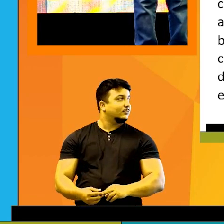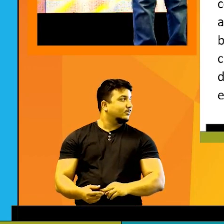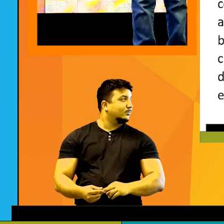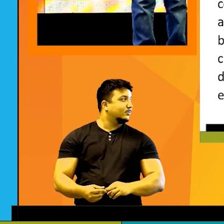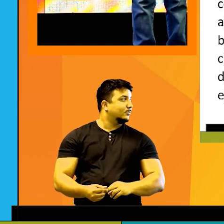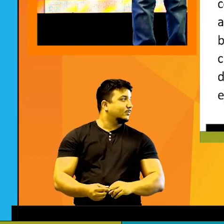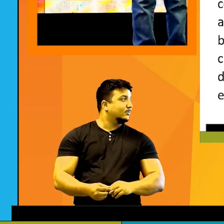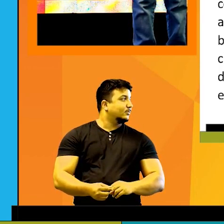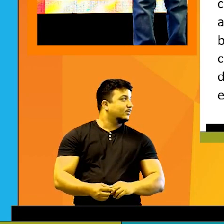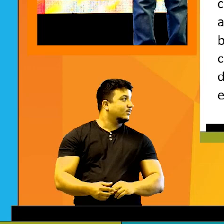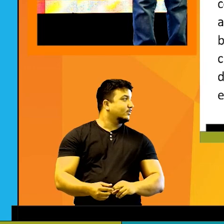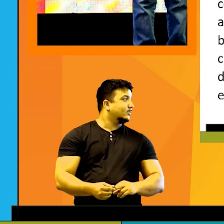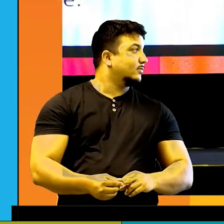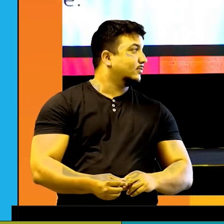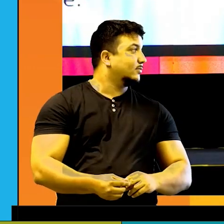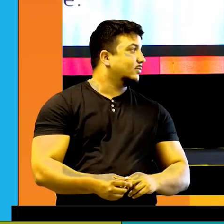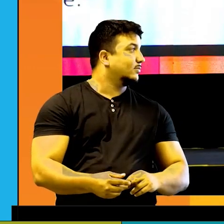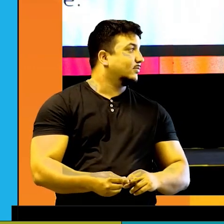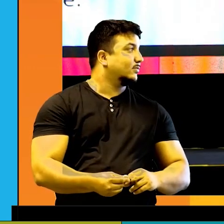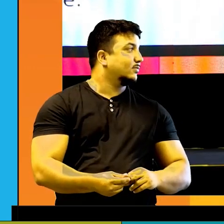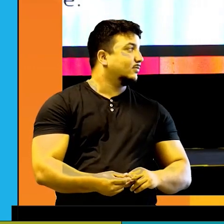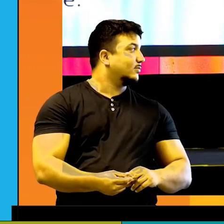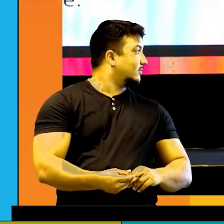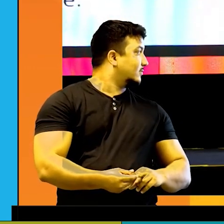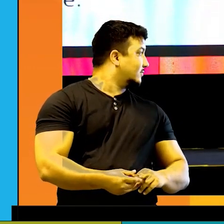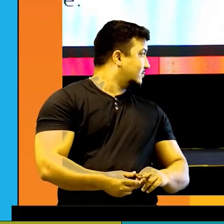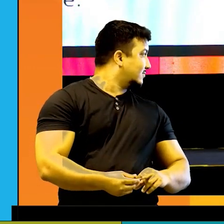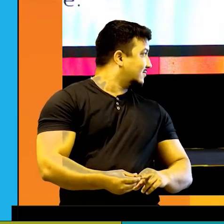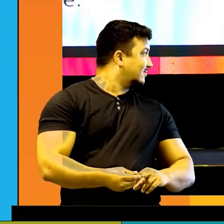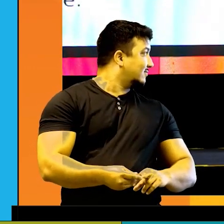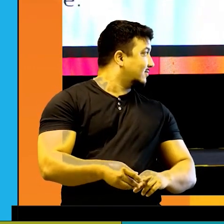Eu acabei de soltar espontaneamente a resposta da 3,